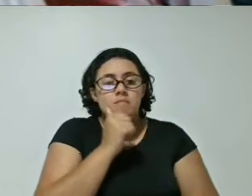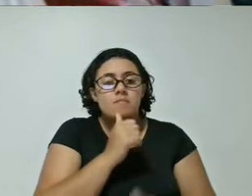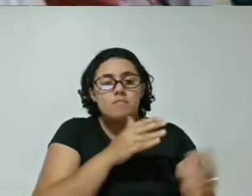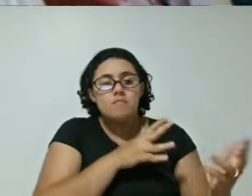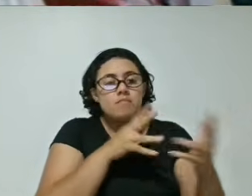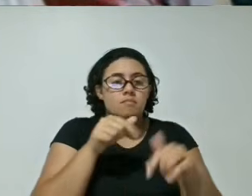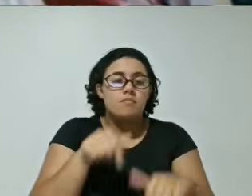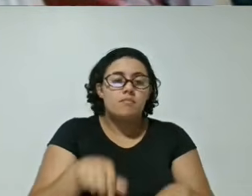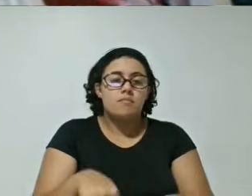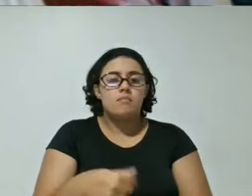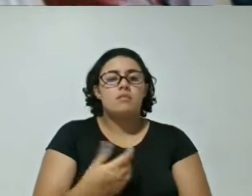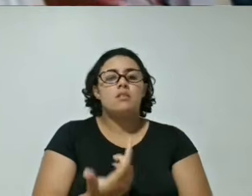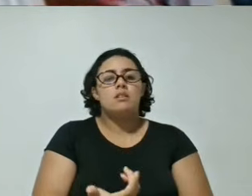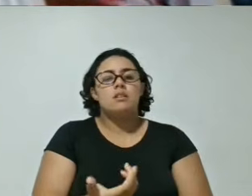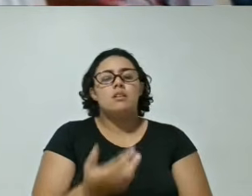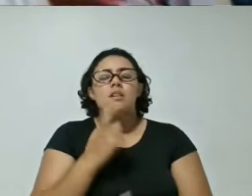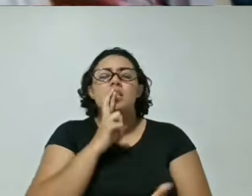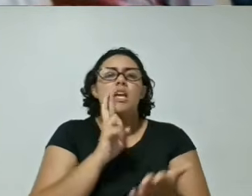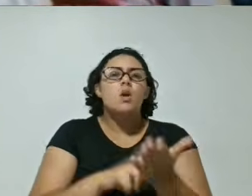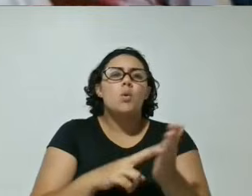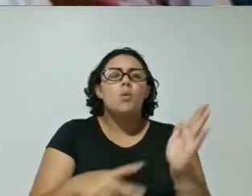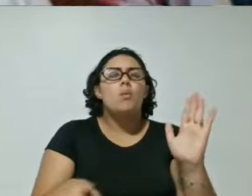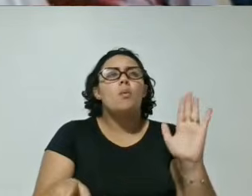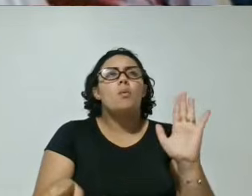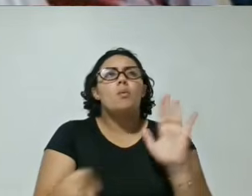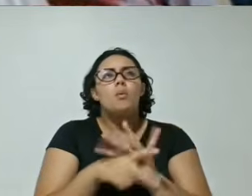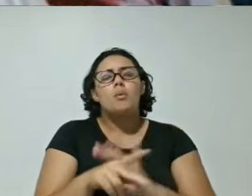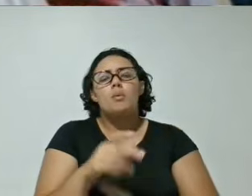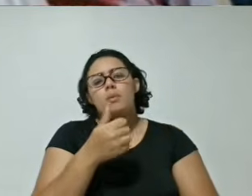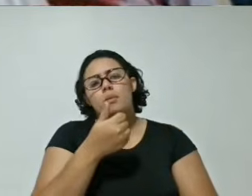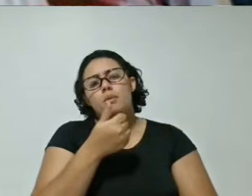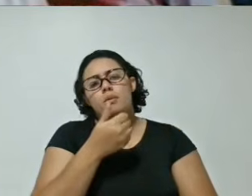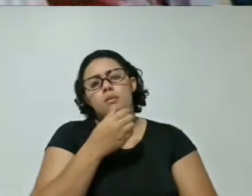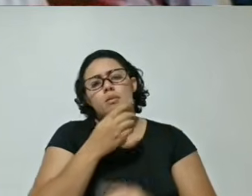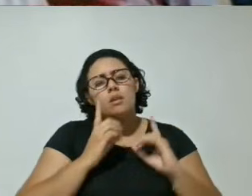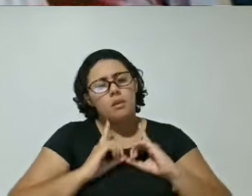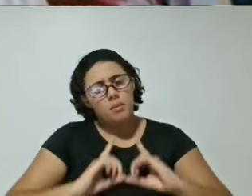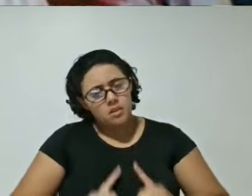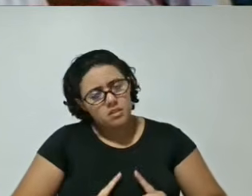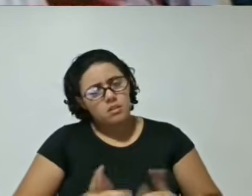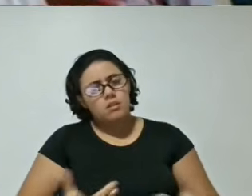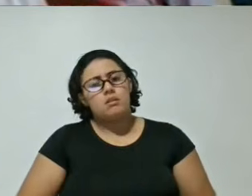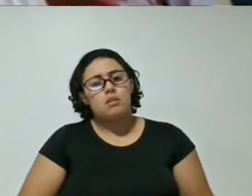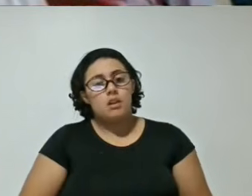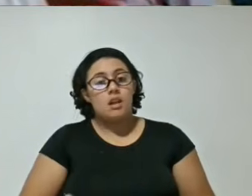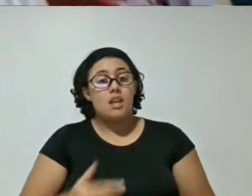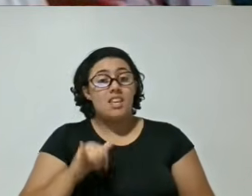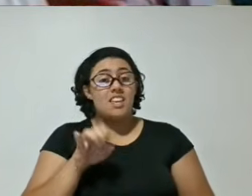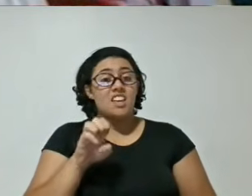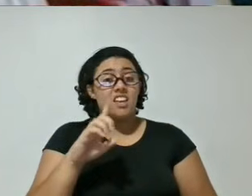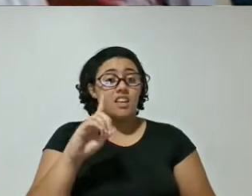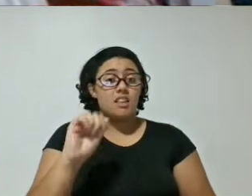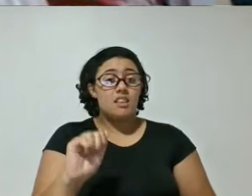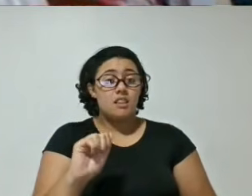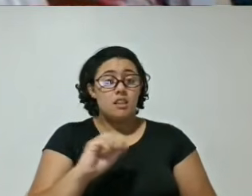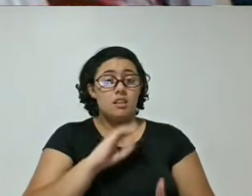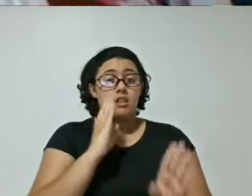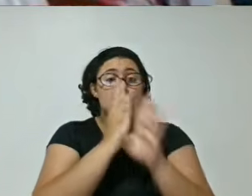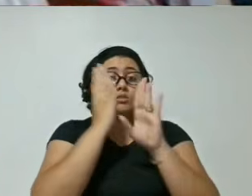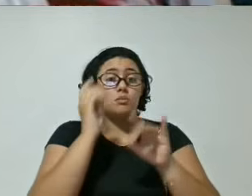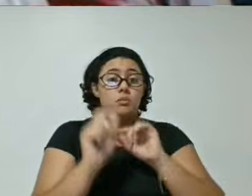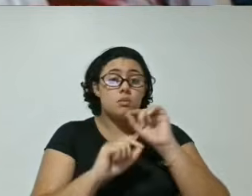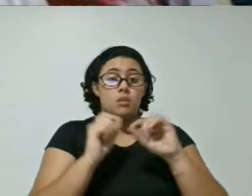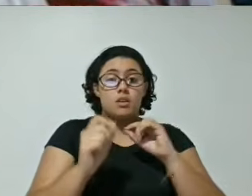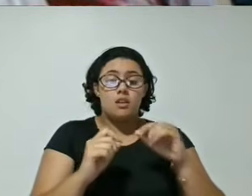diagnóstico de depressão, de vários outros problemas. E a Ieda Carvalho simplesmente se descobriu uma enorme compositora,